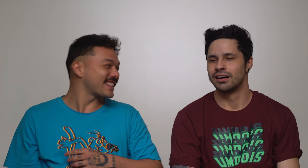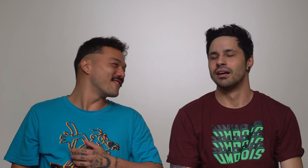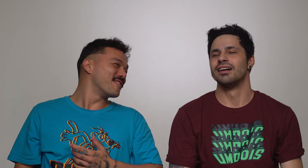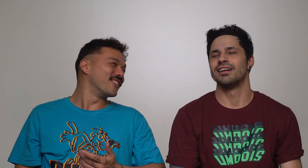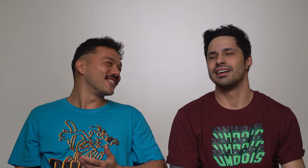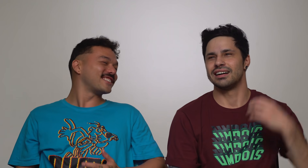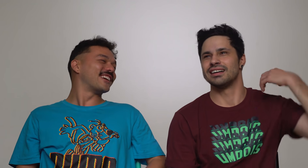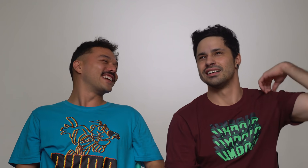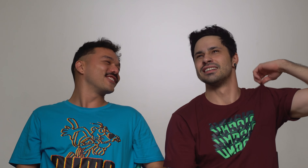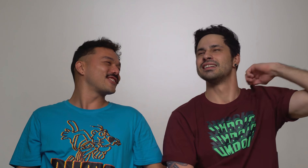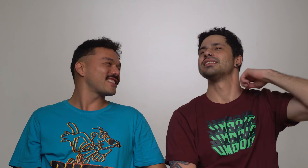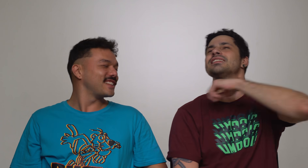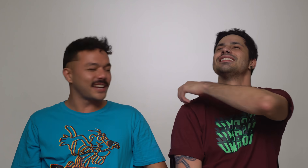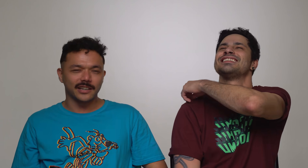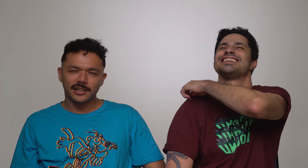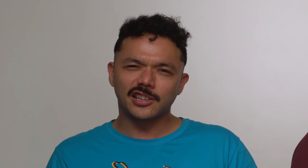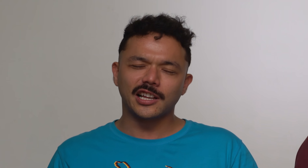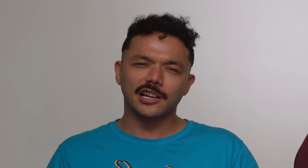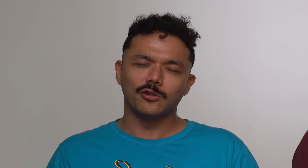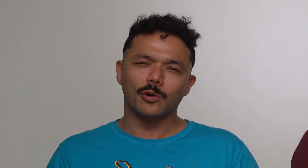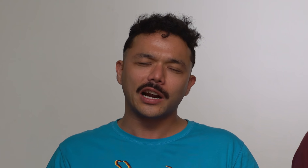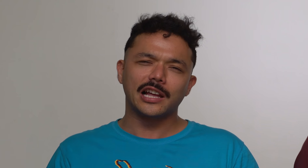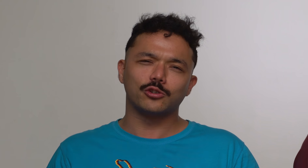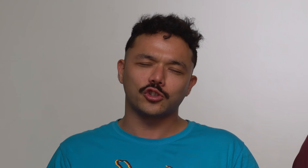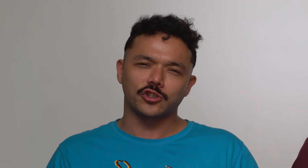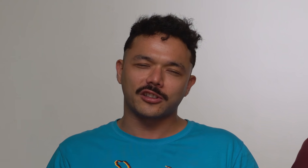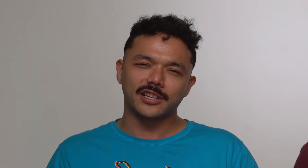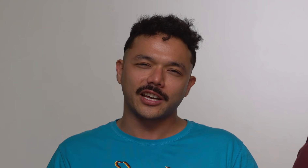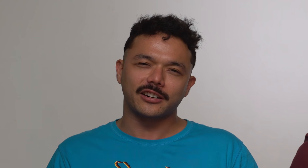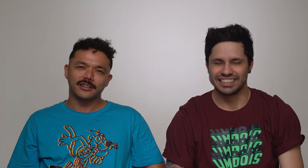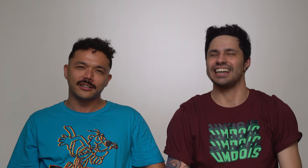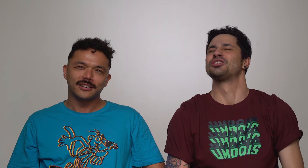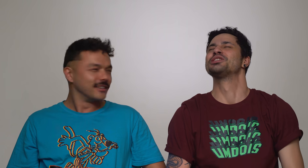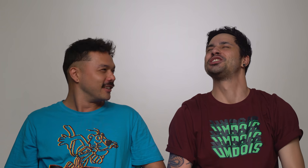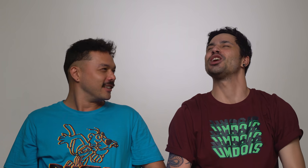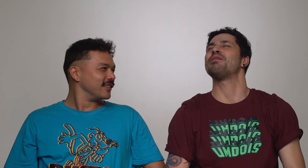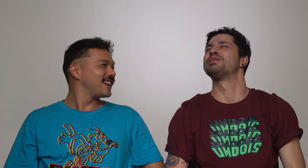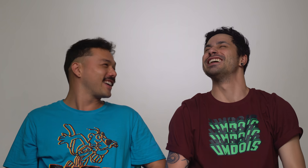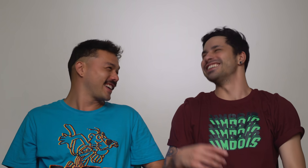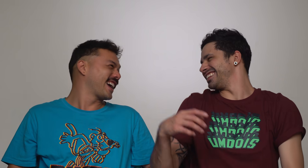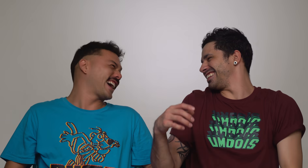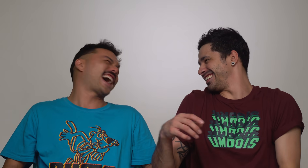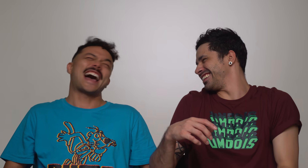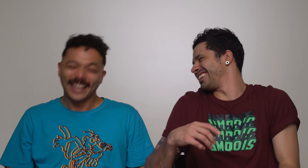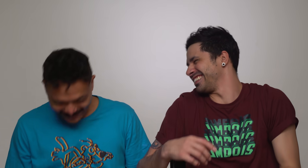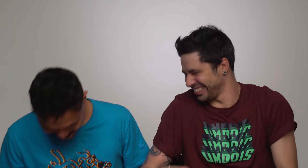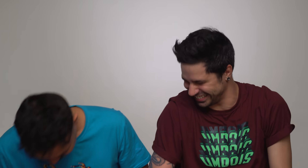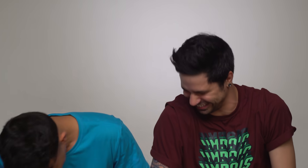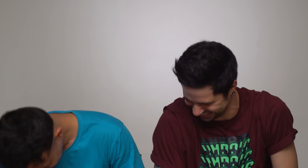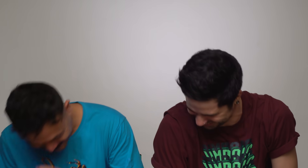Arnaldo... Ia ser mó bom, tio. Arnaldo Schwarzenegger. Estrelando Arnaldo Schwarzenegger. Get to the job, man.